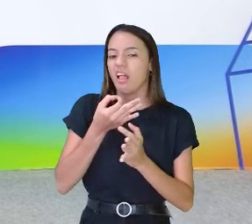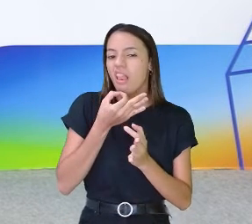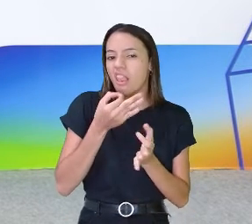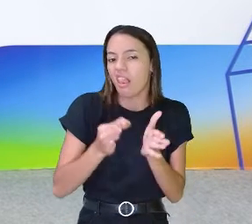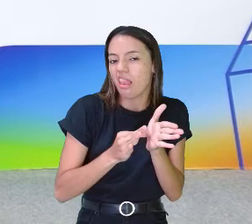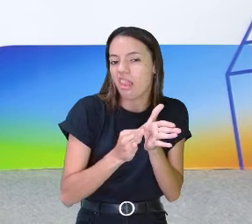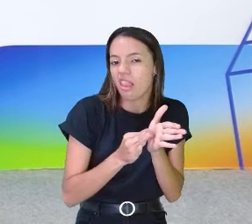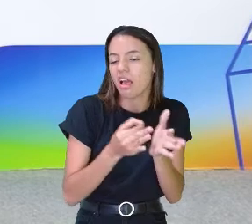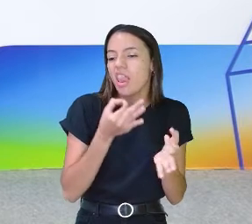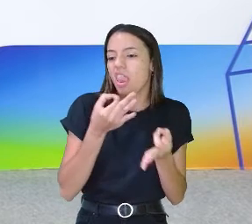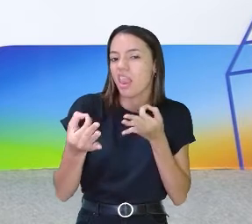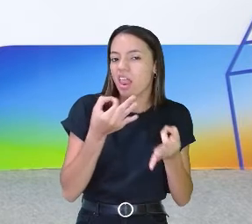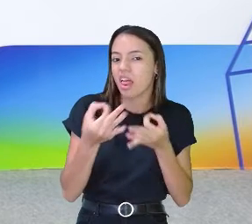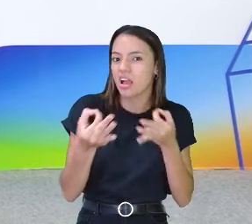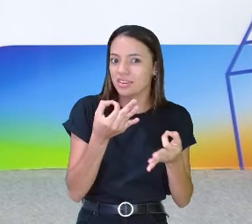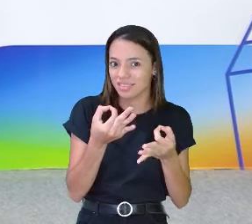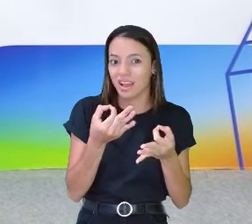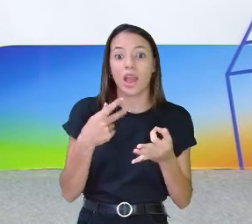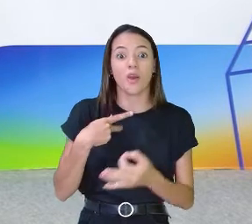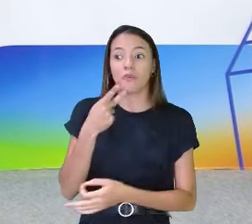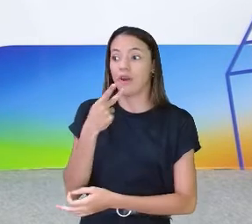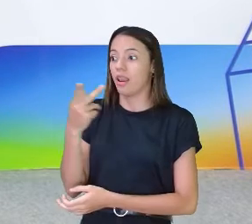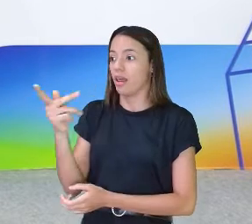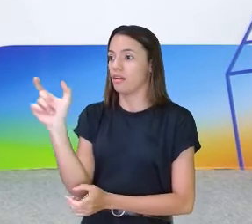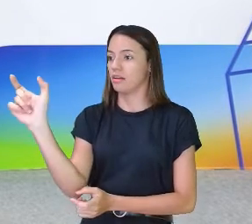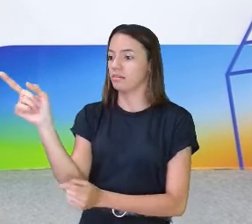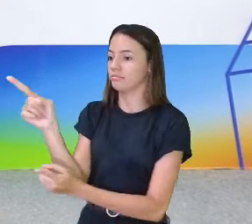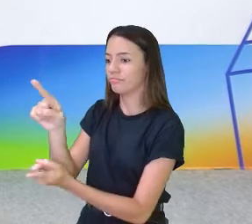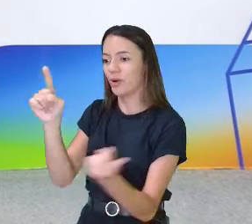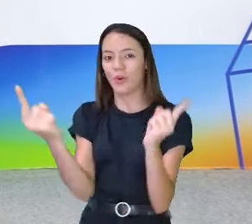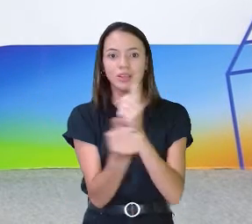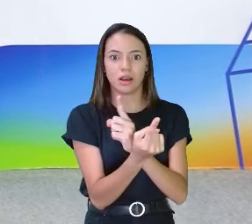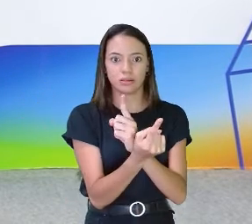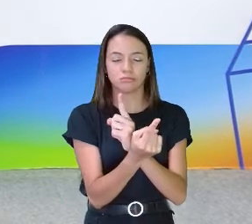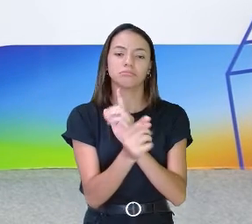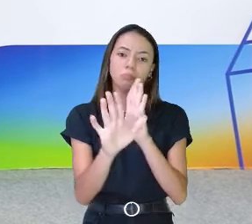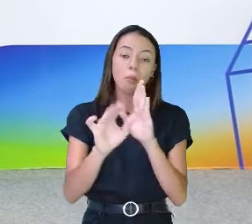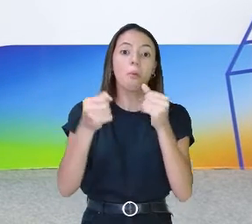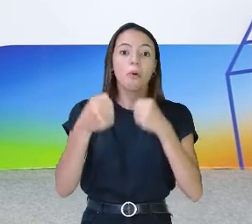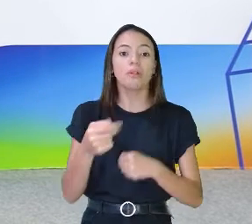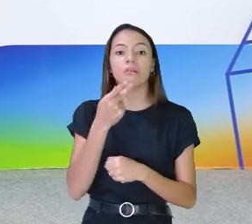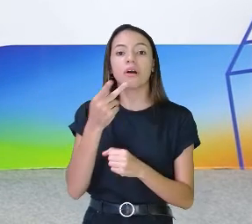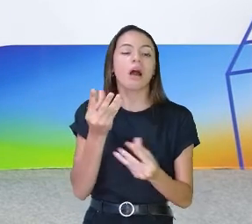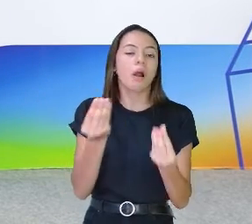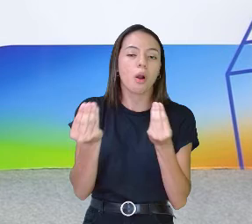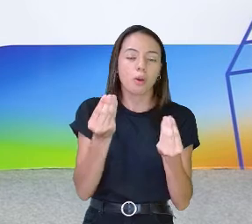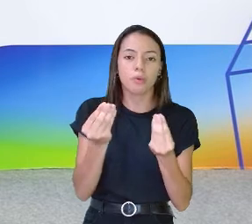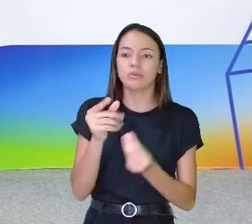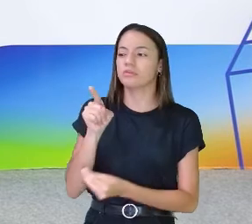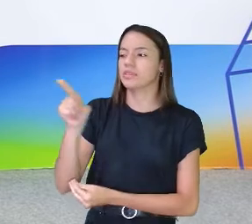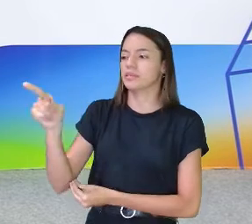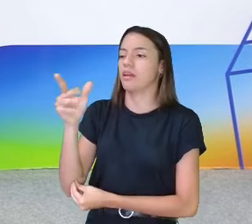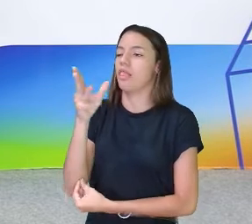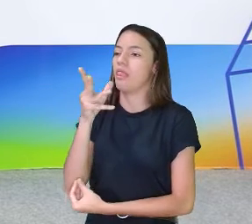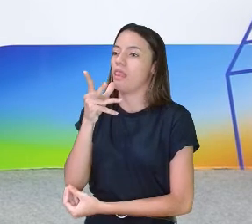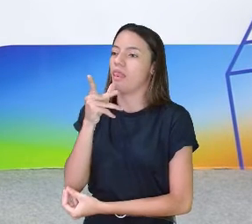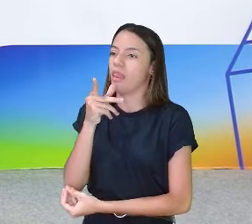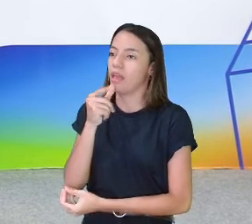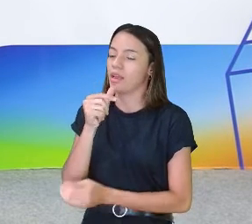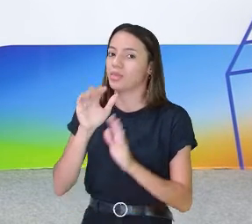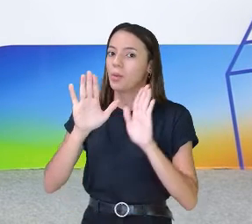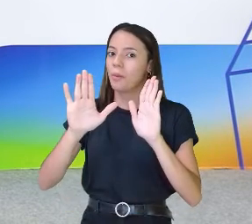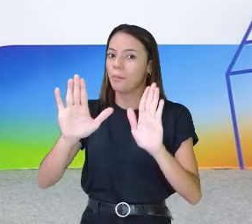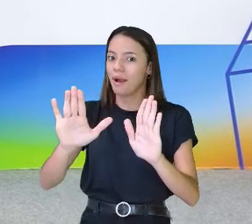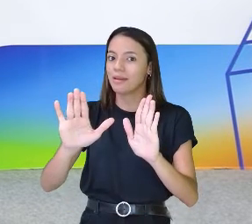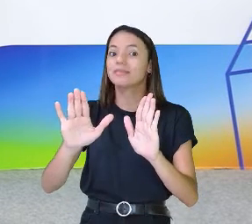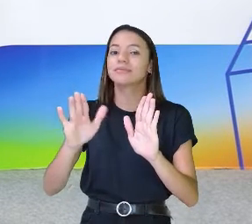o oposto, né? Você poderia dizer, você é muito lento, mas é quase mais agressivo se a gente usar